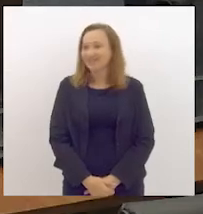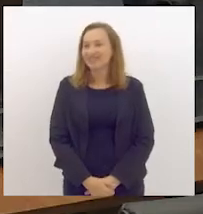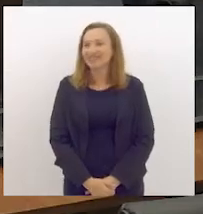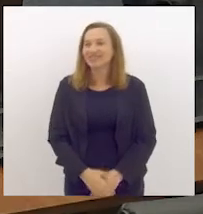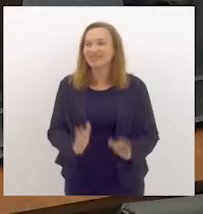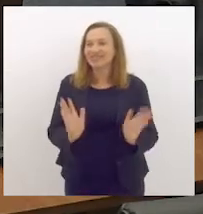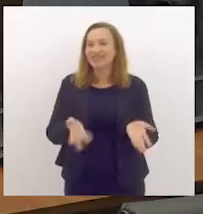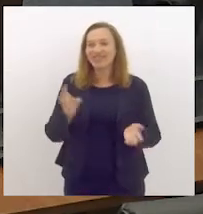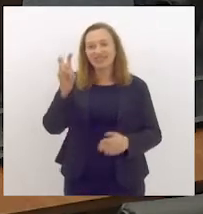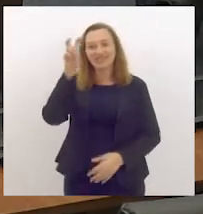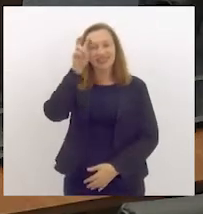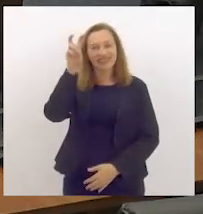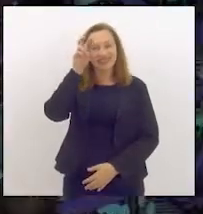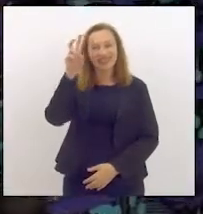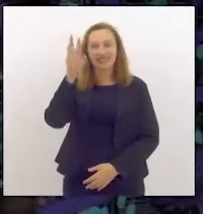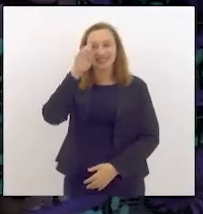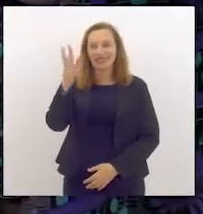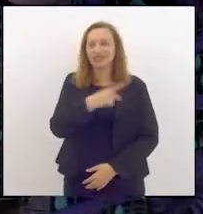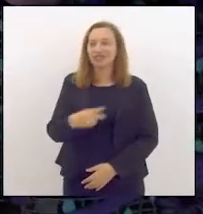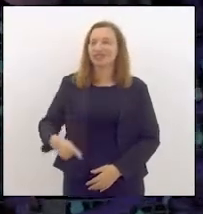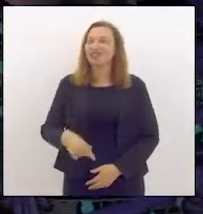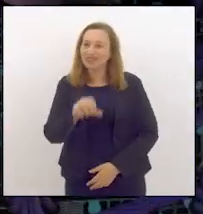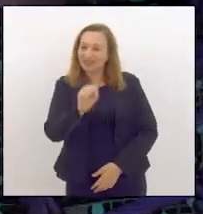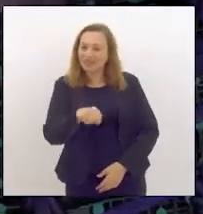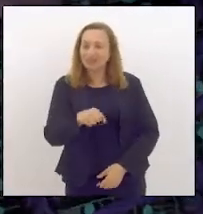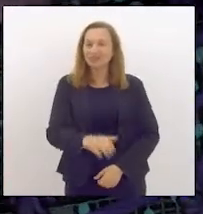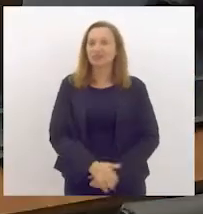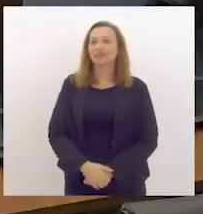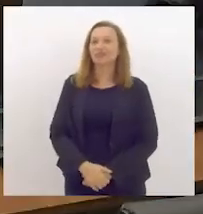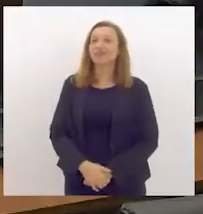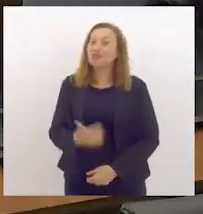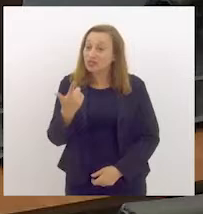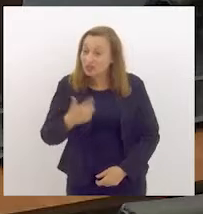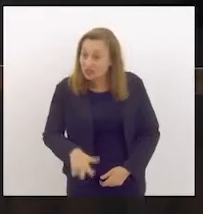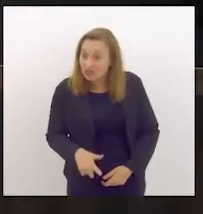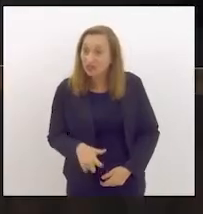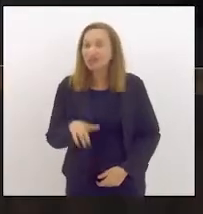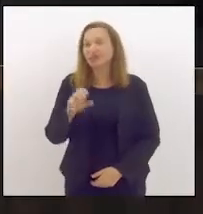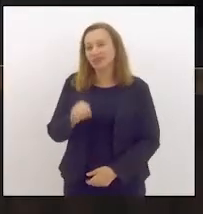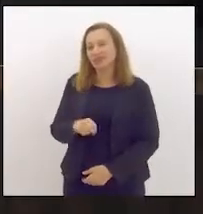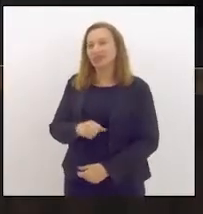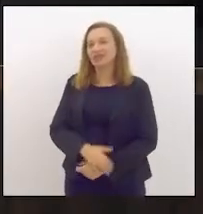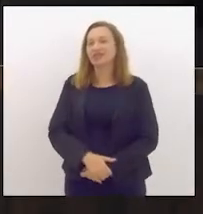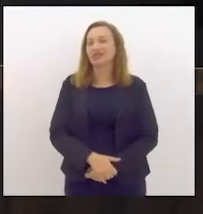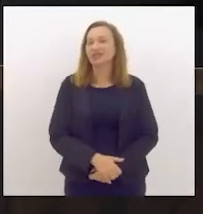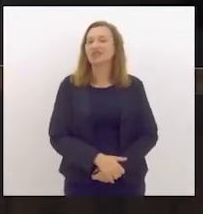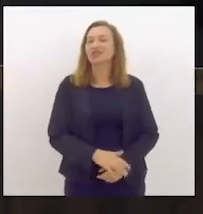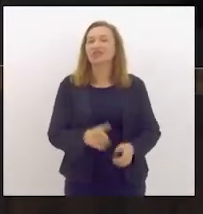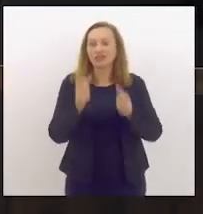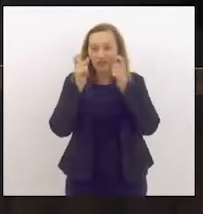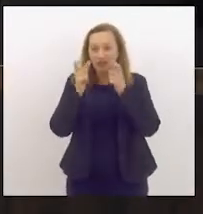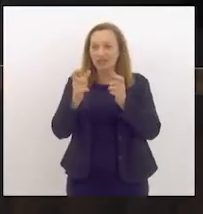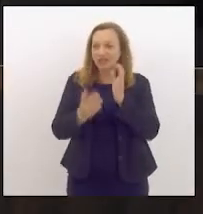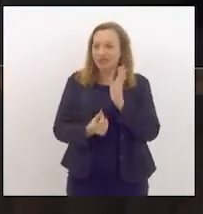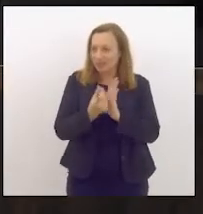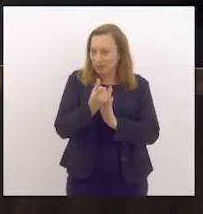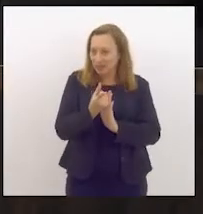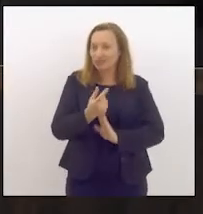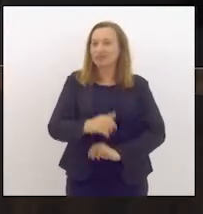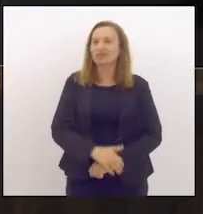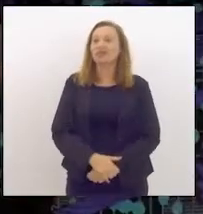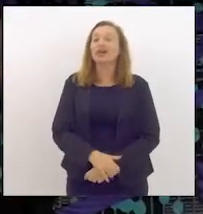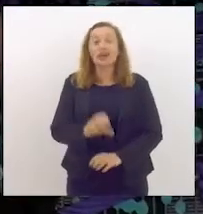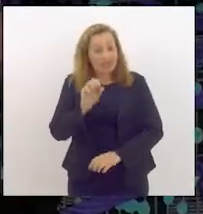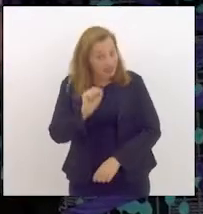o presente o parecer favorável de novo favorável e agora pela comissão de orçamento